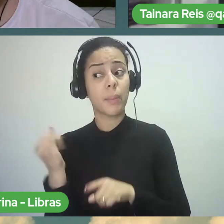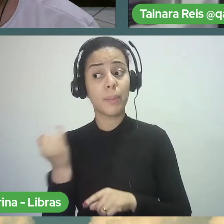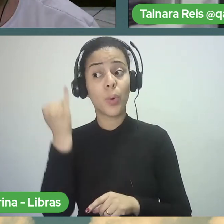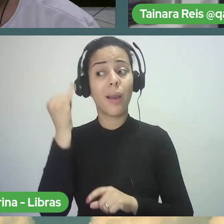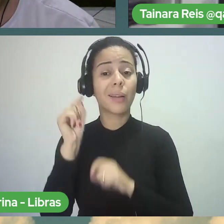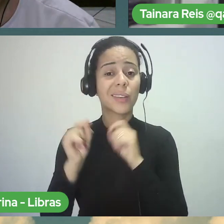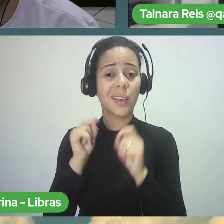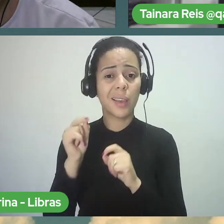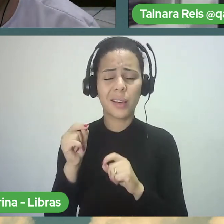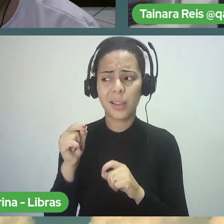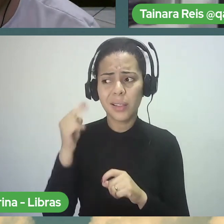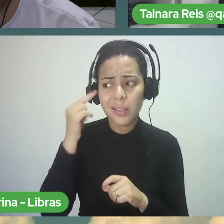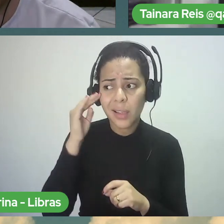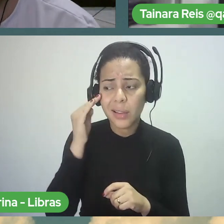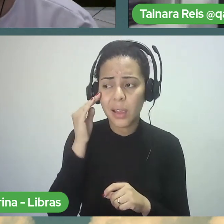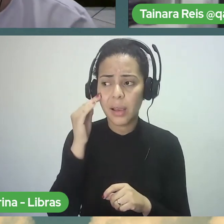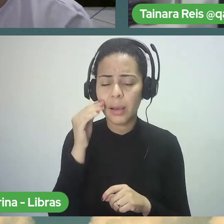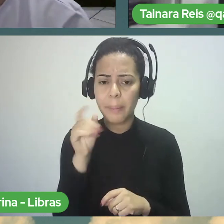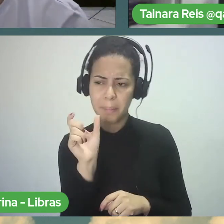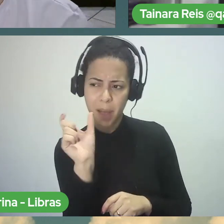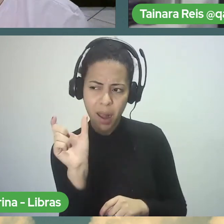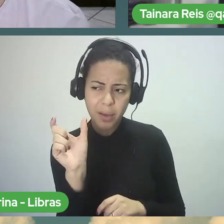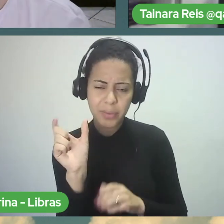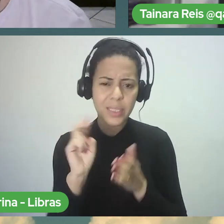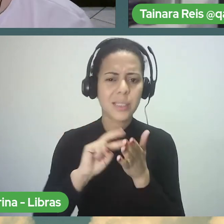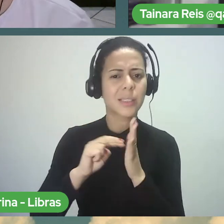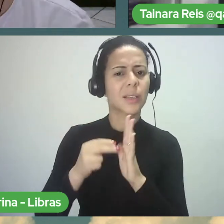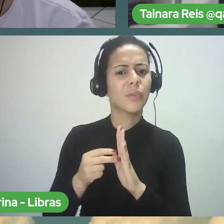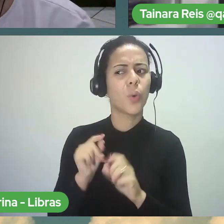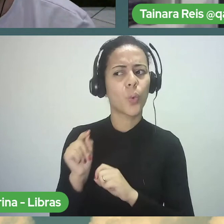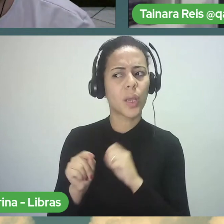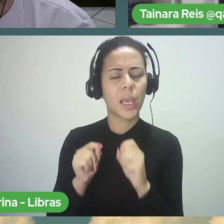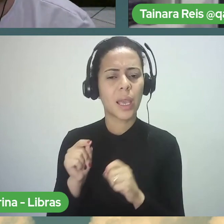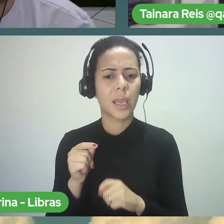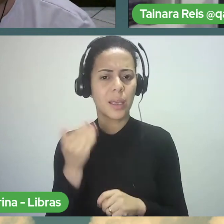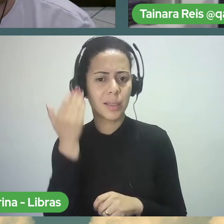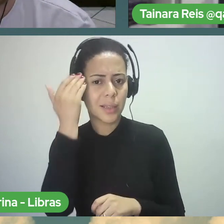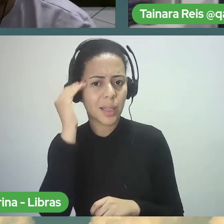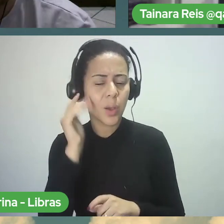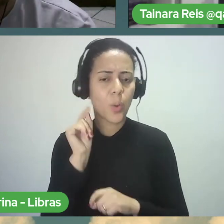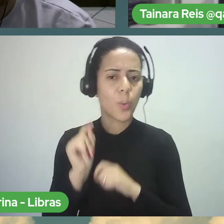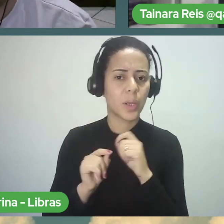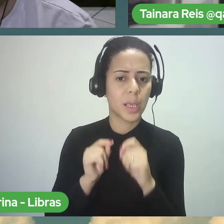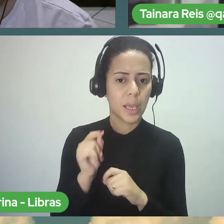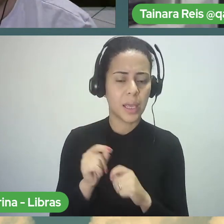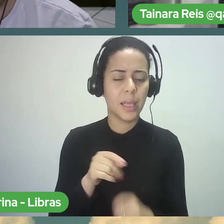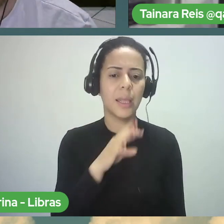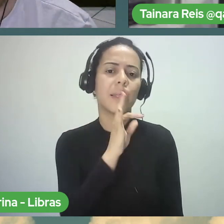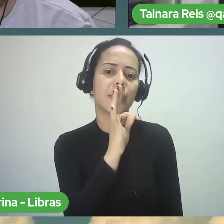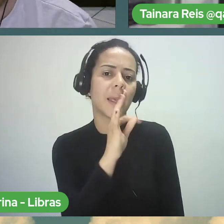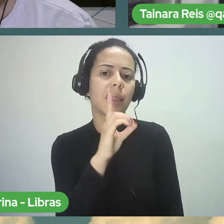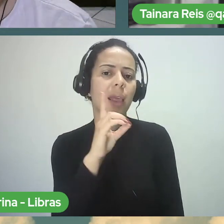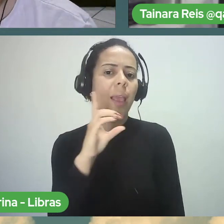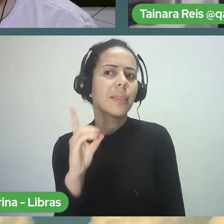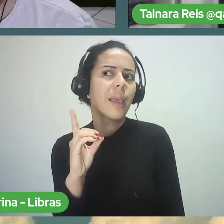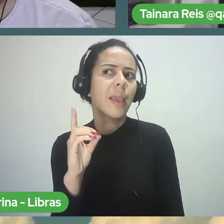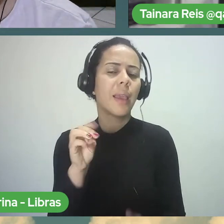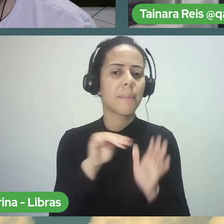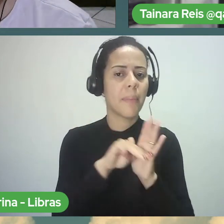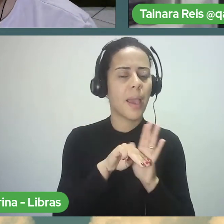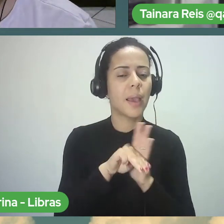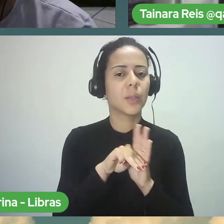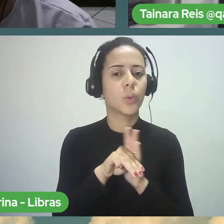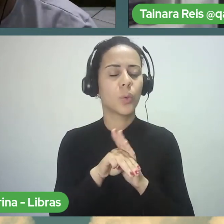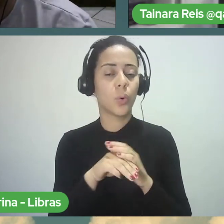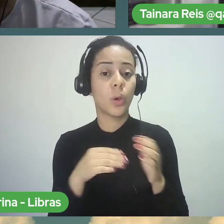faz sentido para o nosso contexto. Então, por exemplo, falei ali de TDD, falei de integração contínua, muito comum